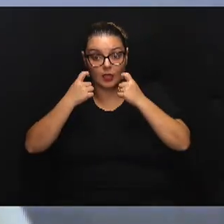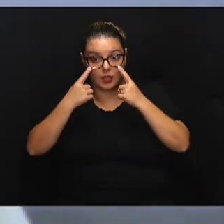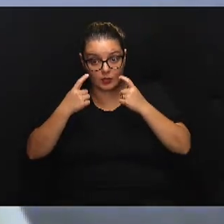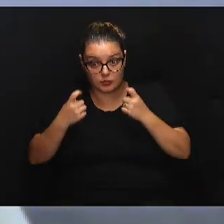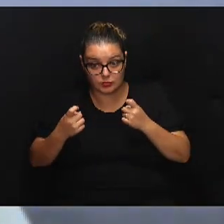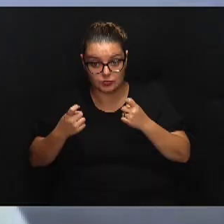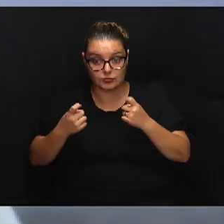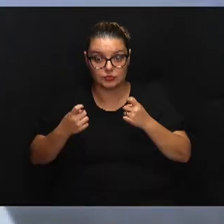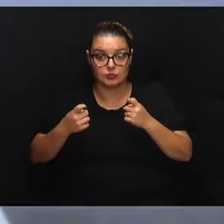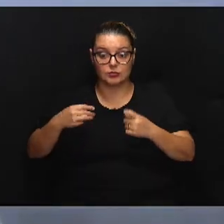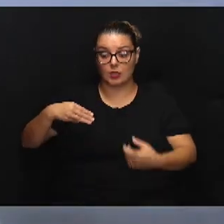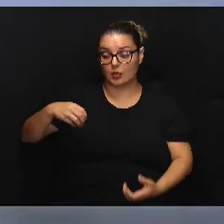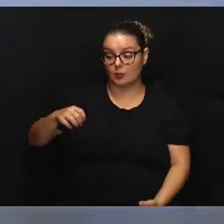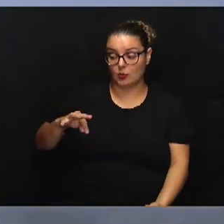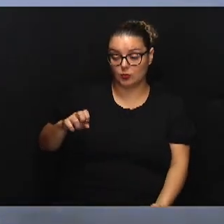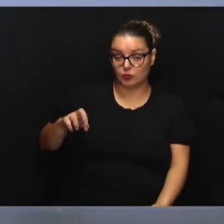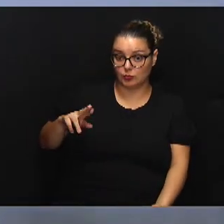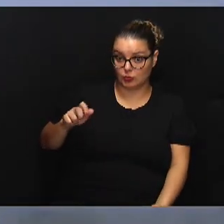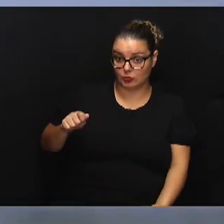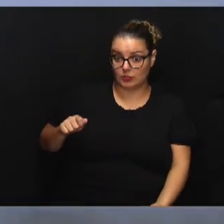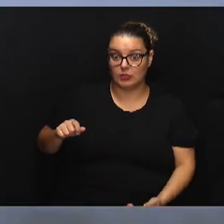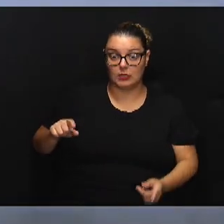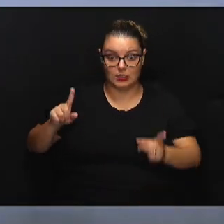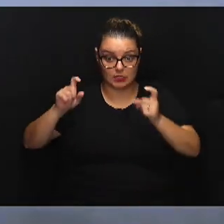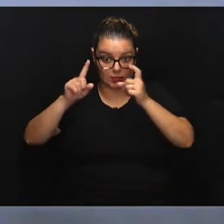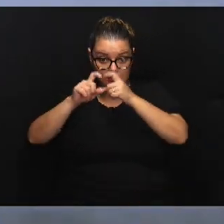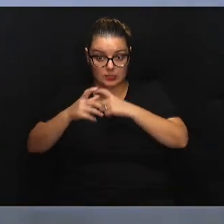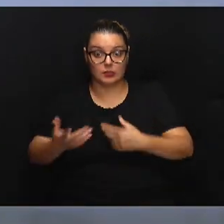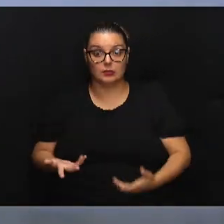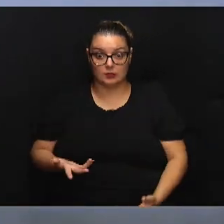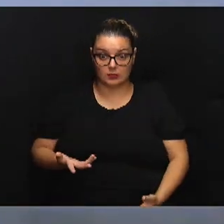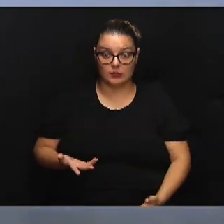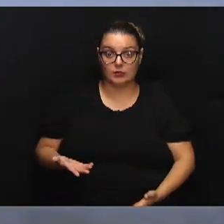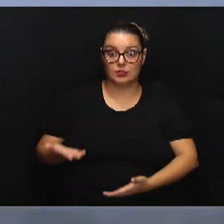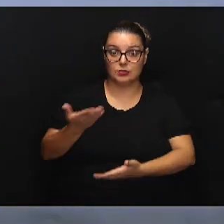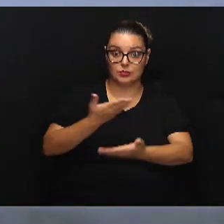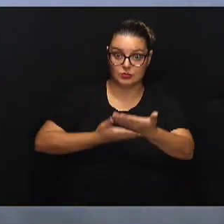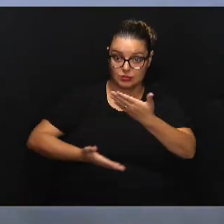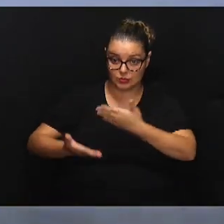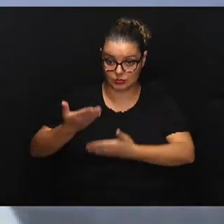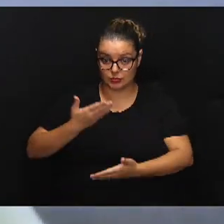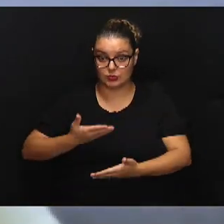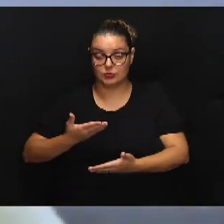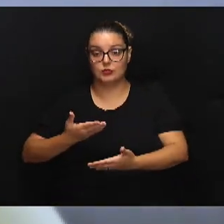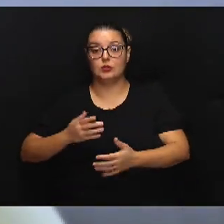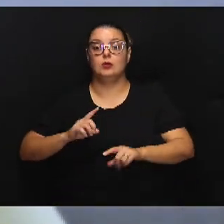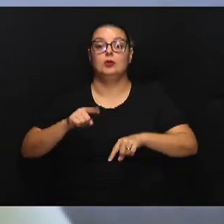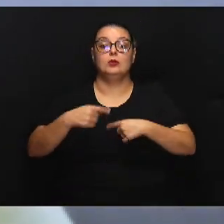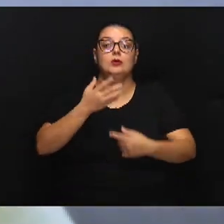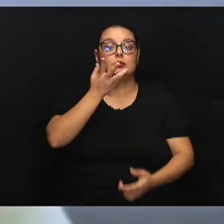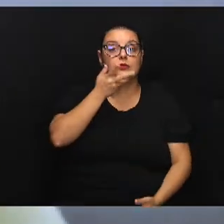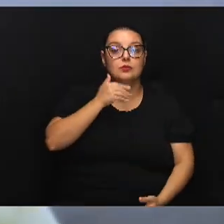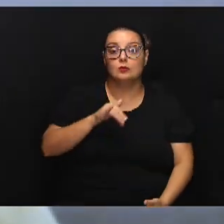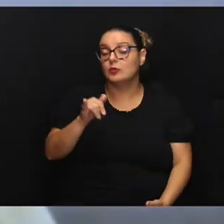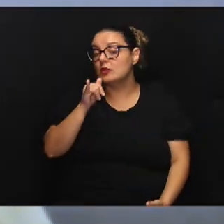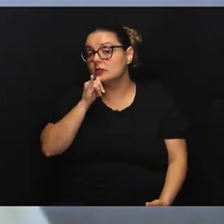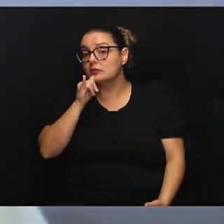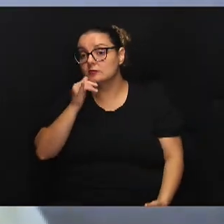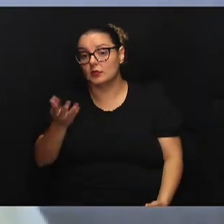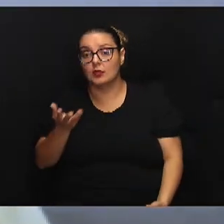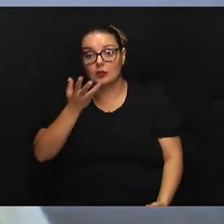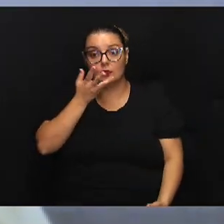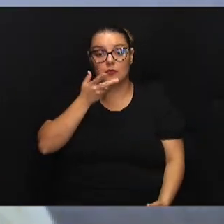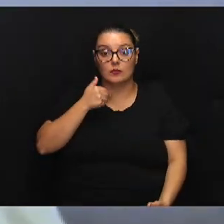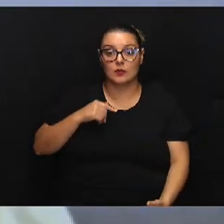a parte motora, tem dificuldade de interagir com as outras crianças. Por exemplo, uma criança quando